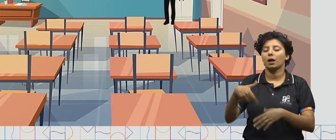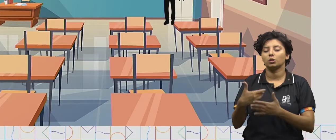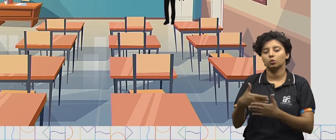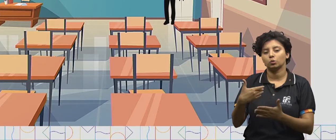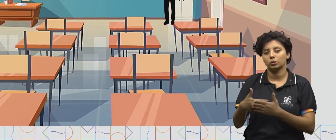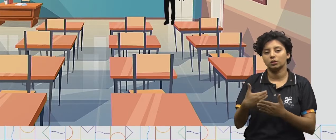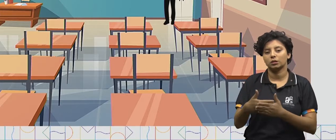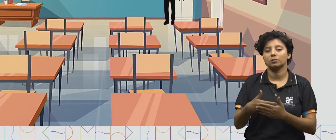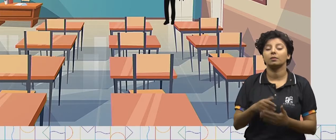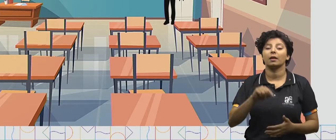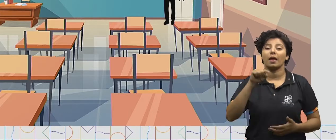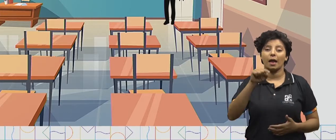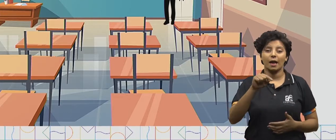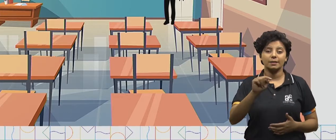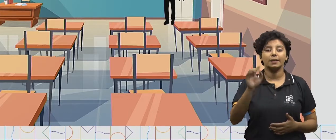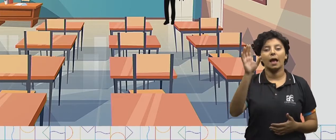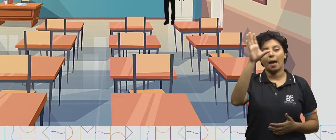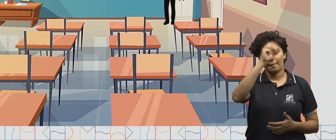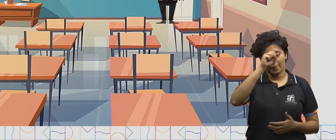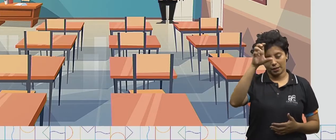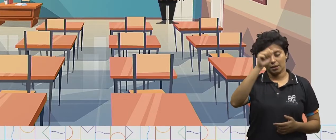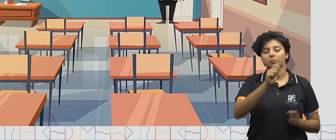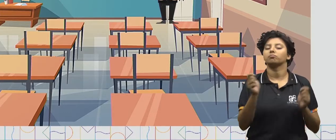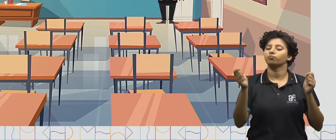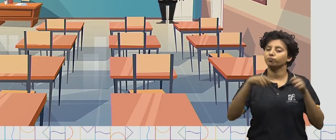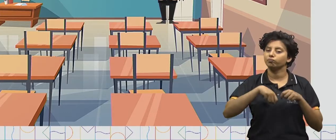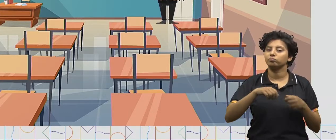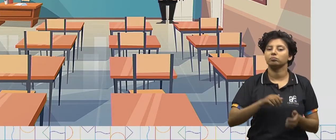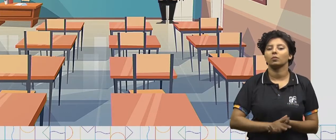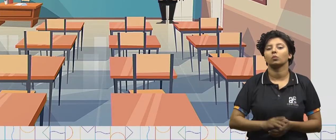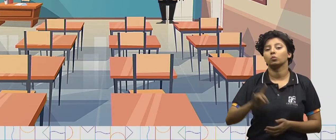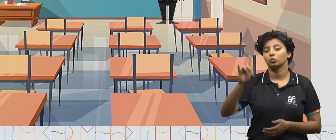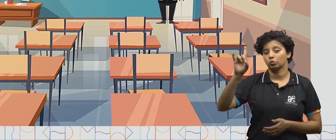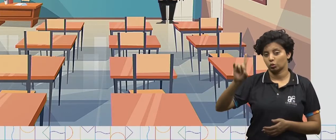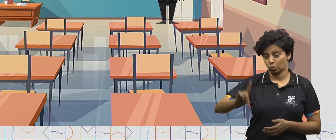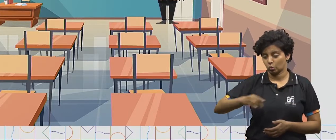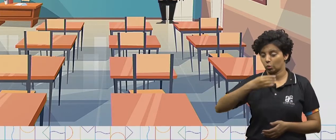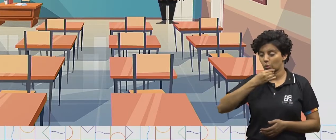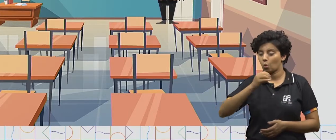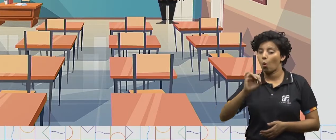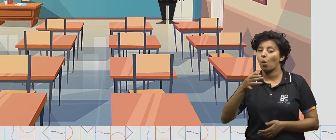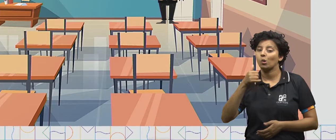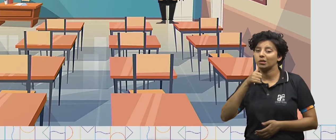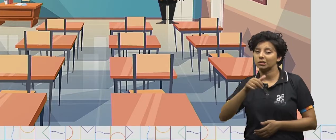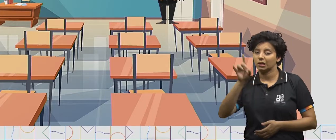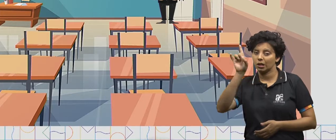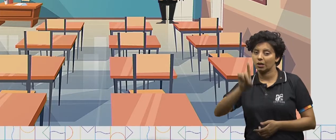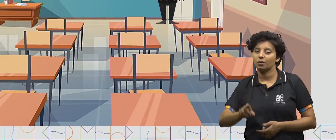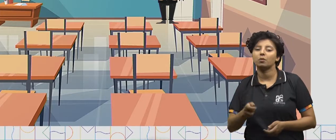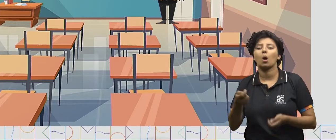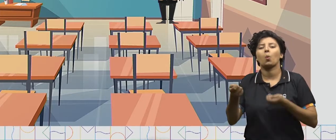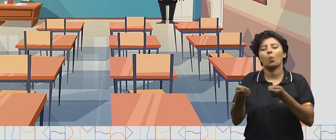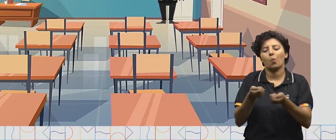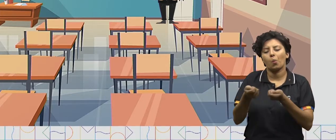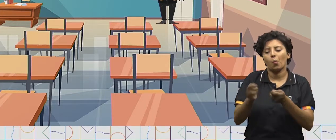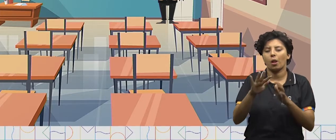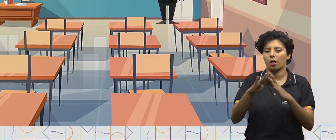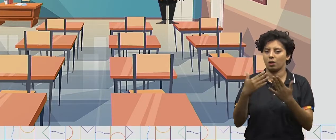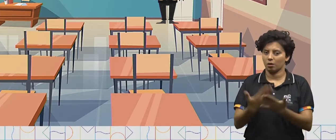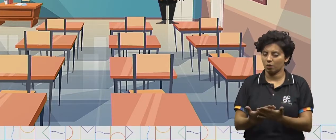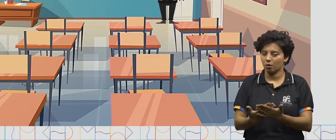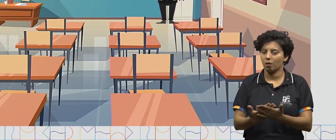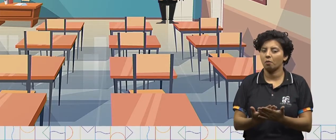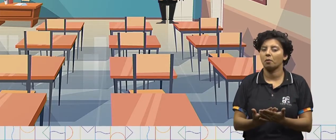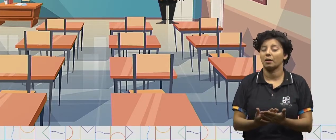estudantes, para que assim a aprendizagem aconteça. O diretor ou diretora tem a função de dirigir a